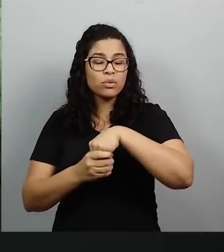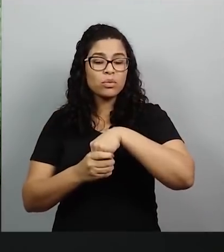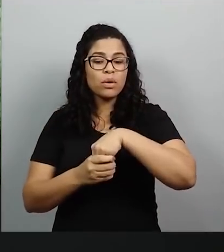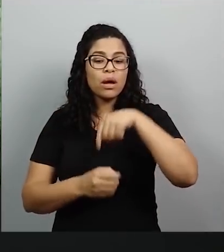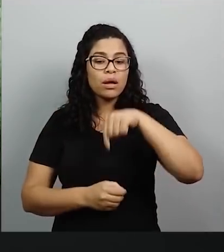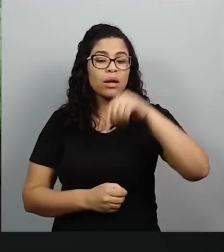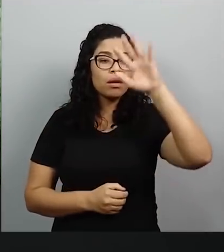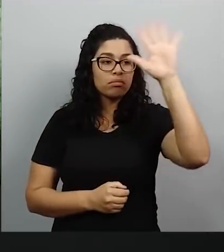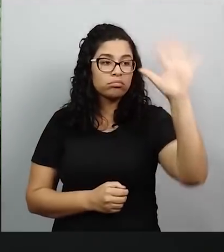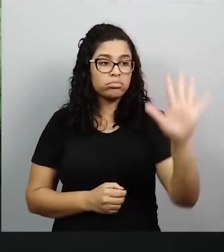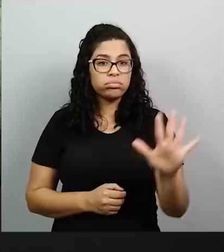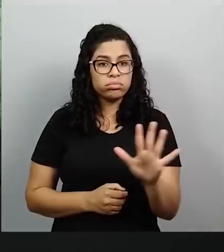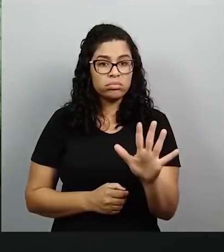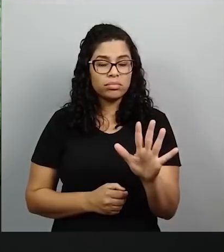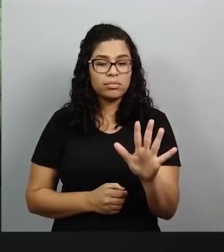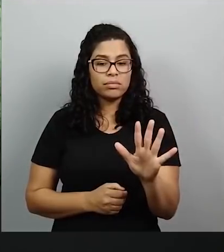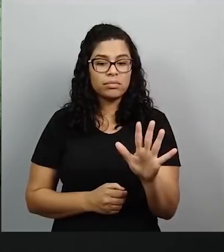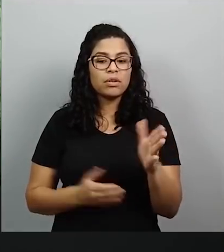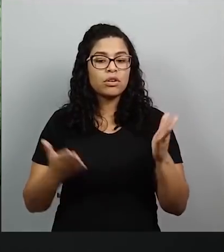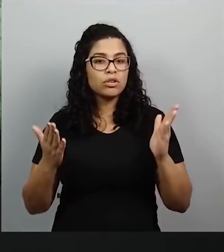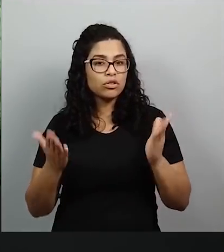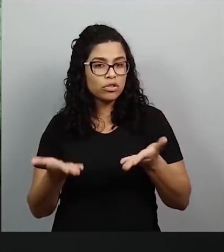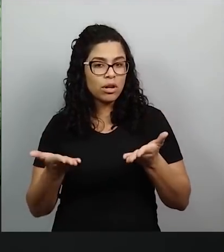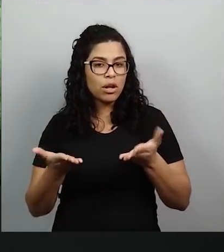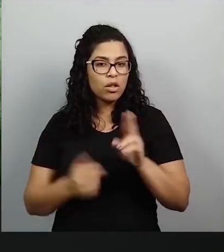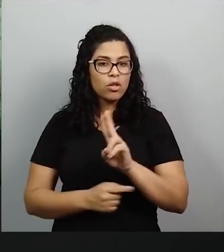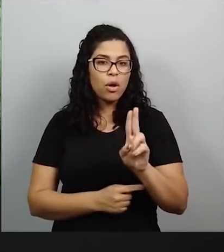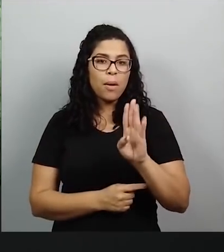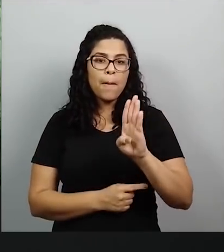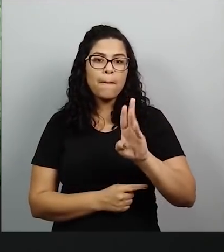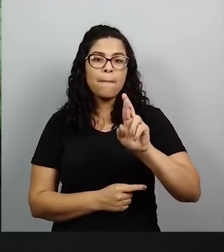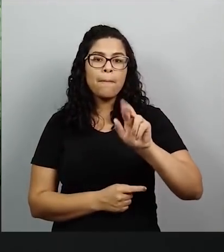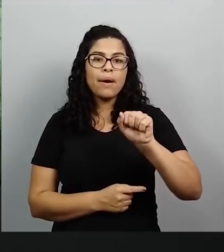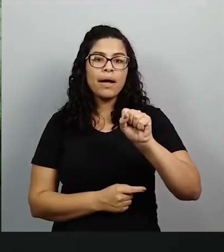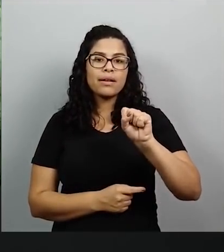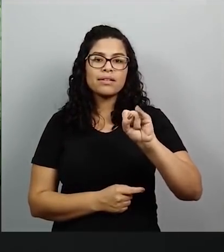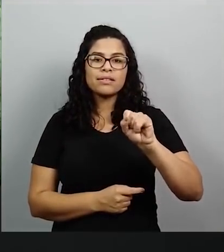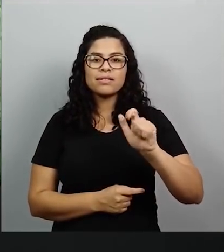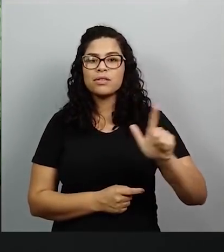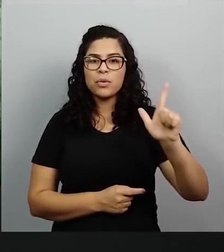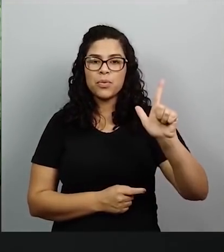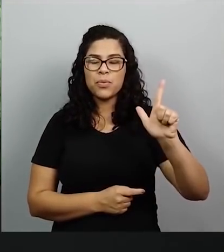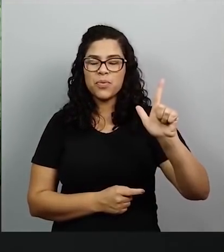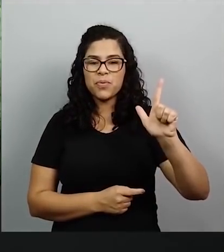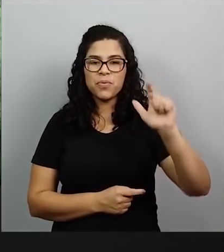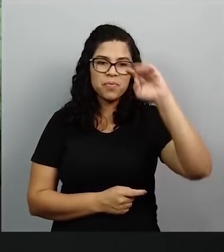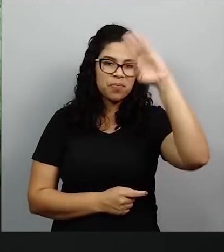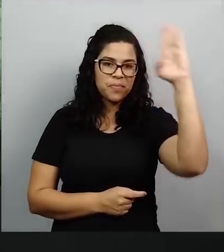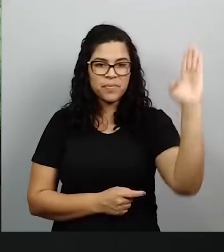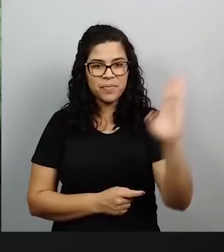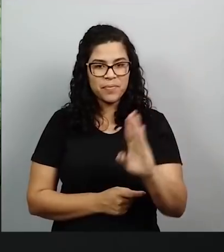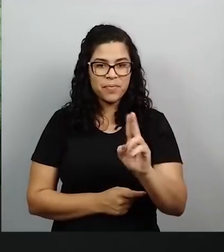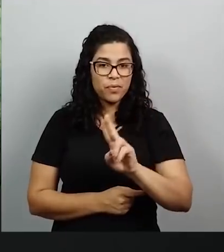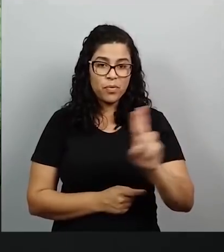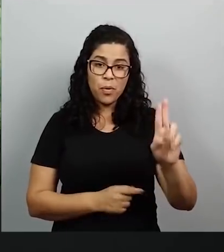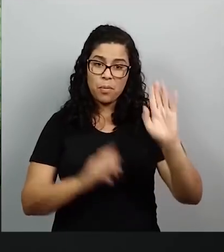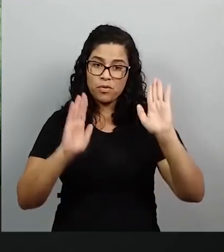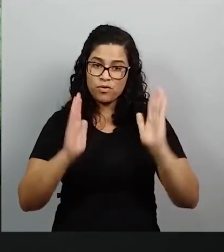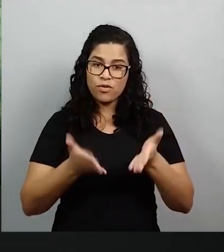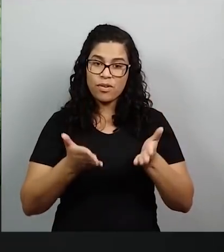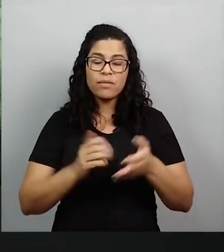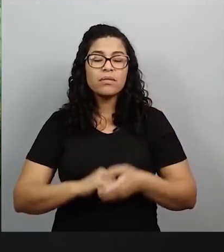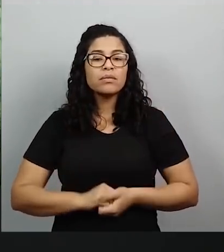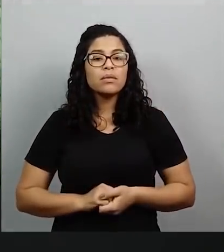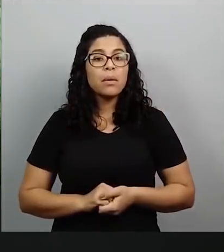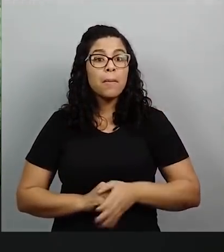dentro aqui da América Portuguesa, que agora a gente já pode chamar de Brasil, porque já começou o ciclo do pau-brasil, certo? Então,